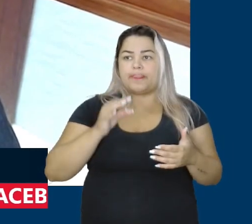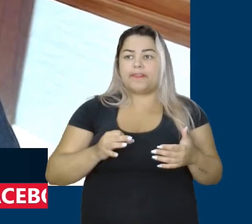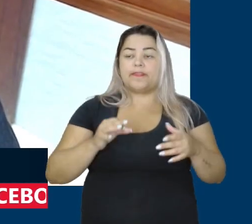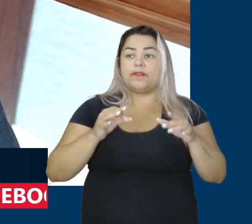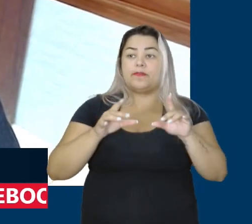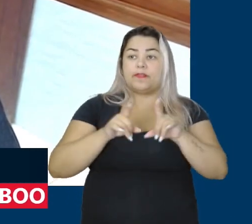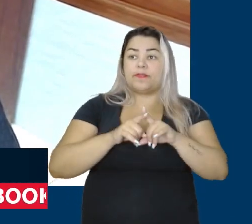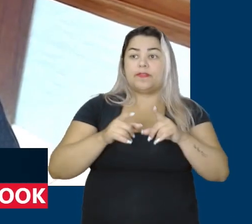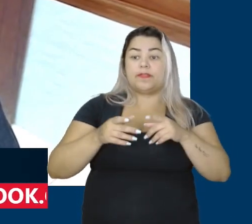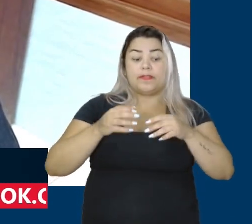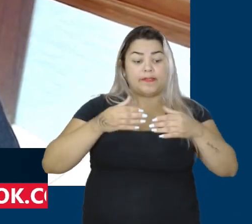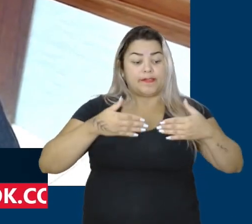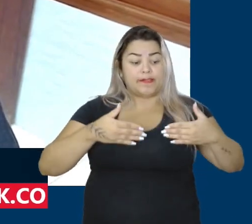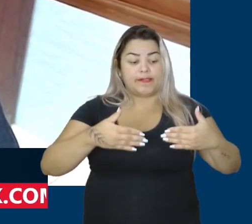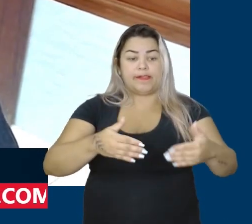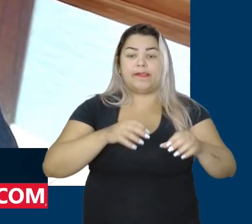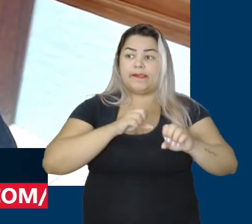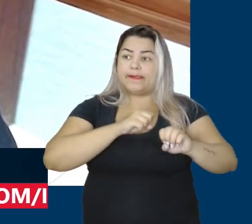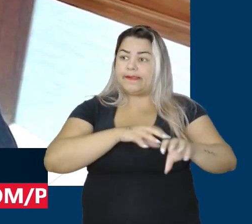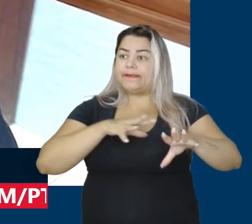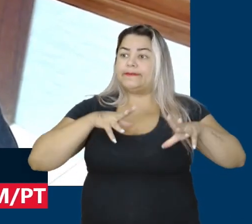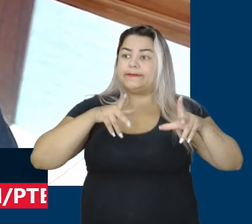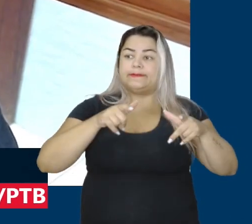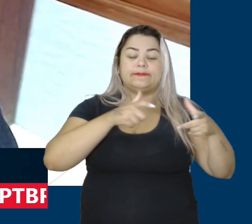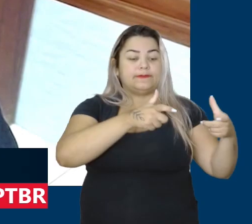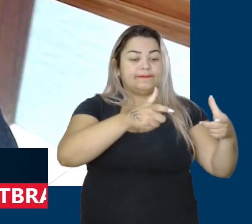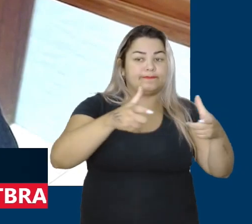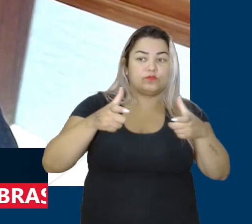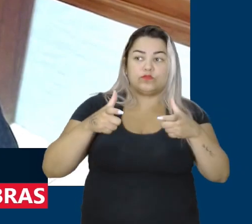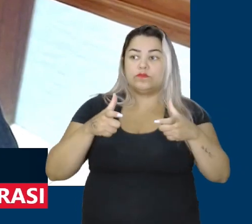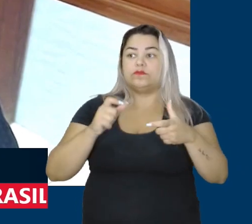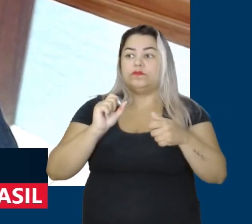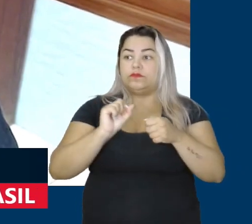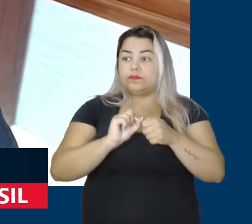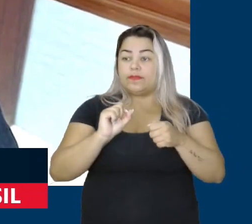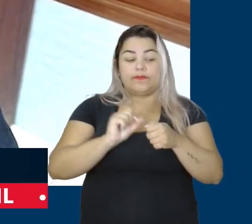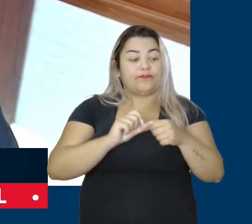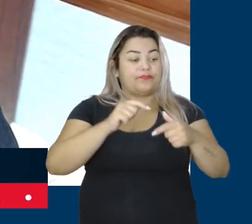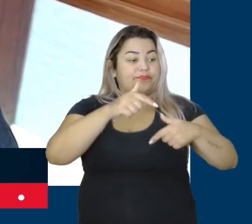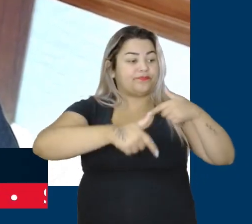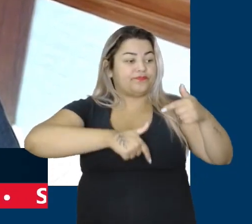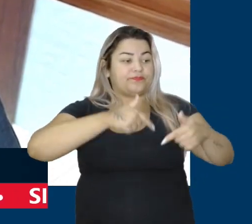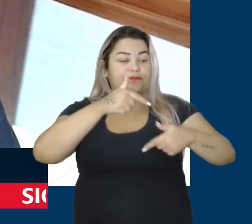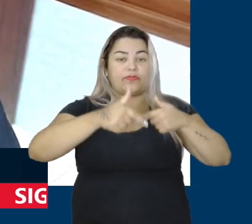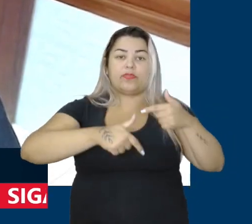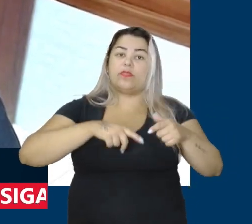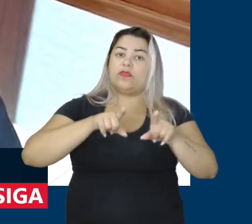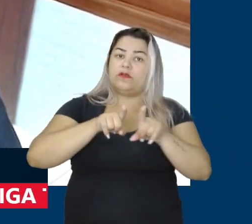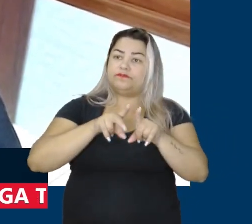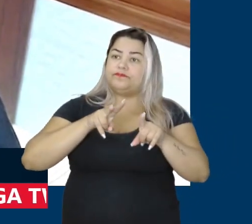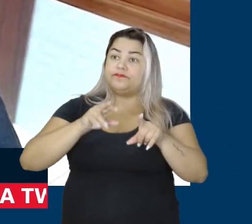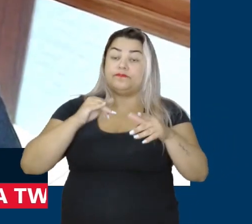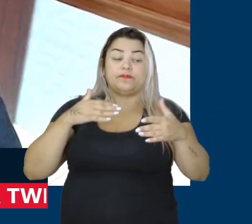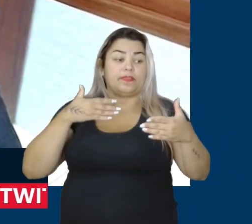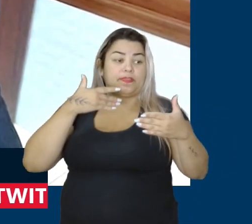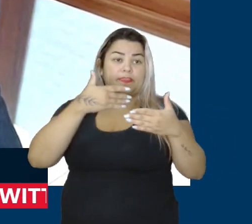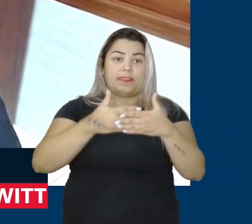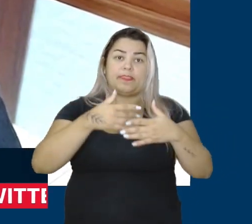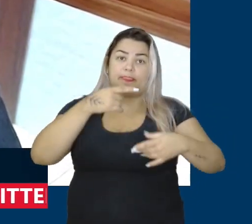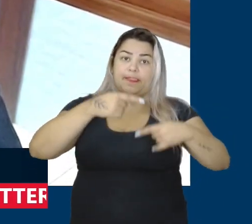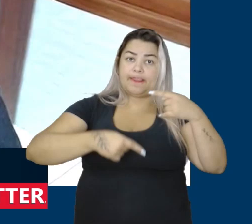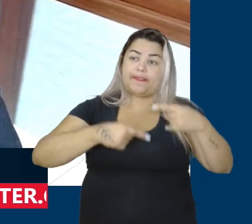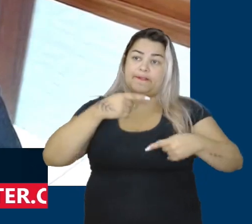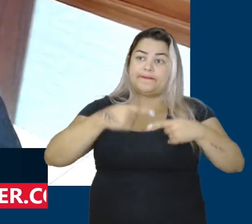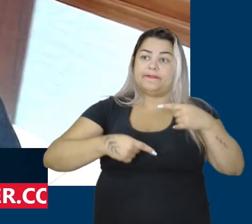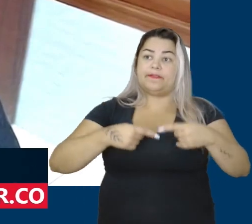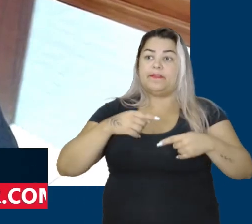da Educação, enfim, com todas as áreas, para fazer que esse trabalho integrado, que vamos avançar na política de cota